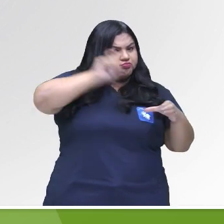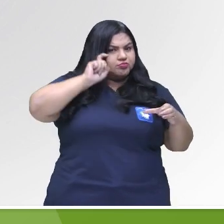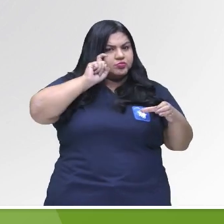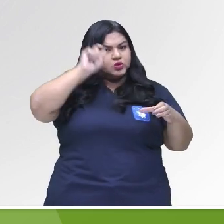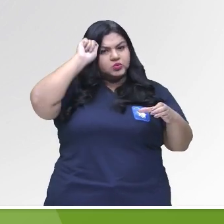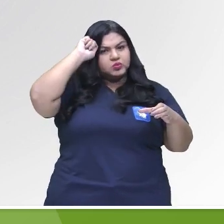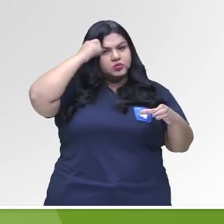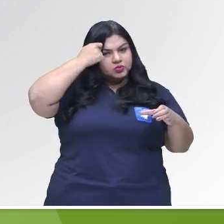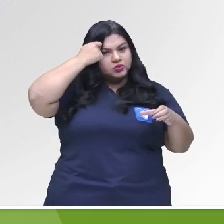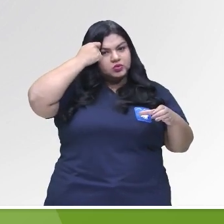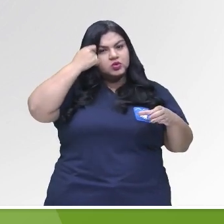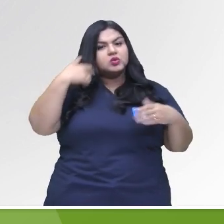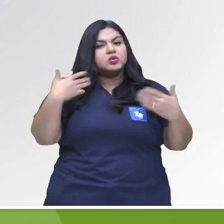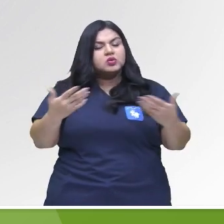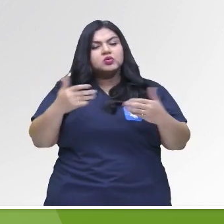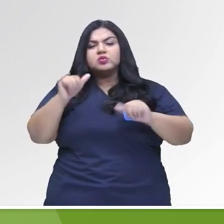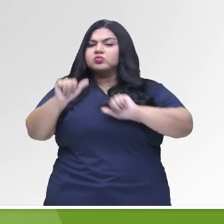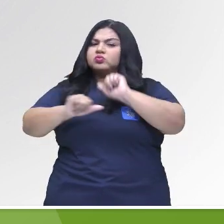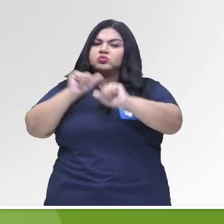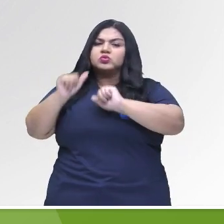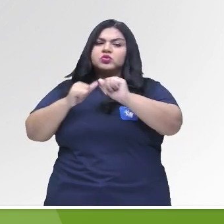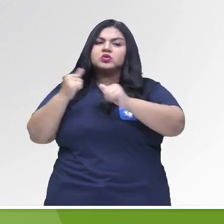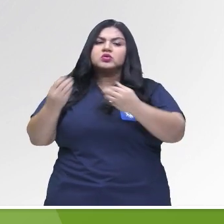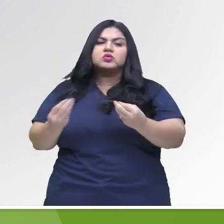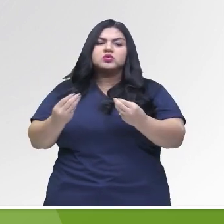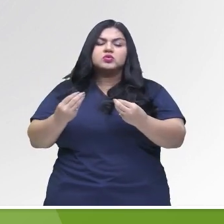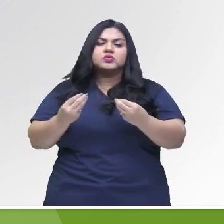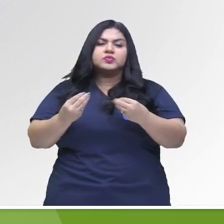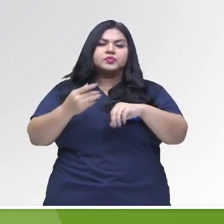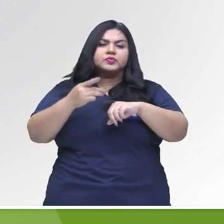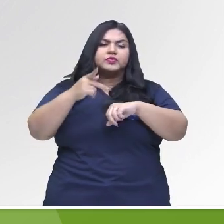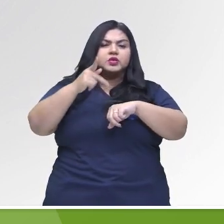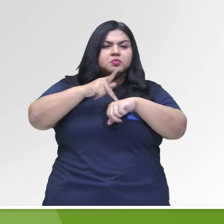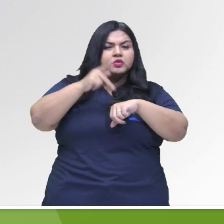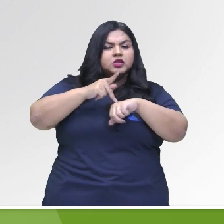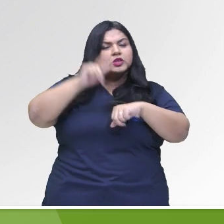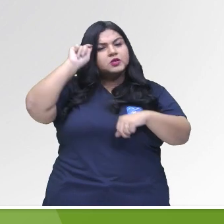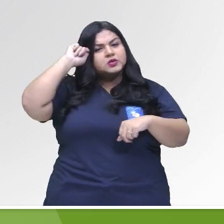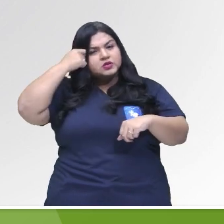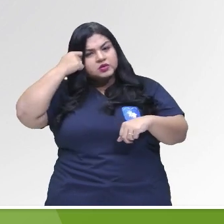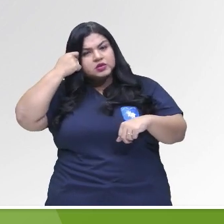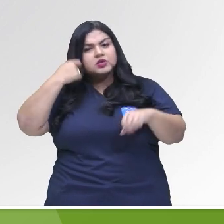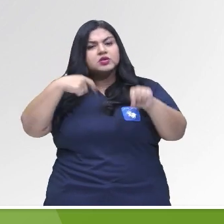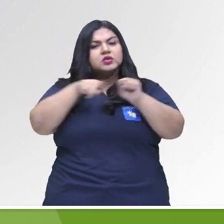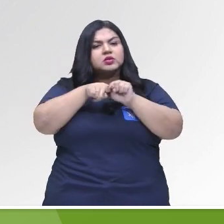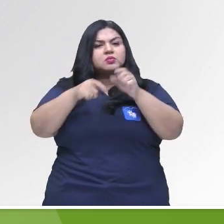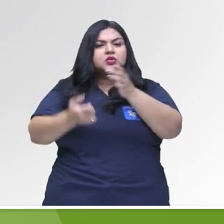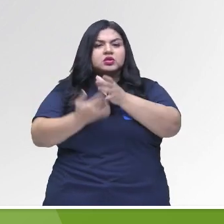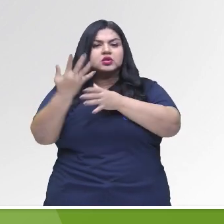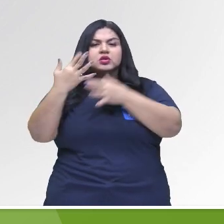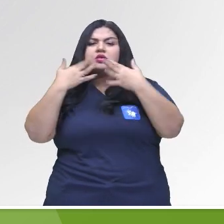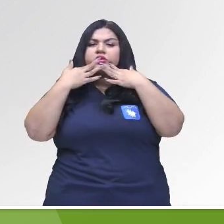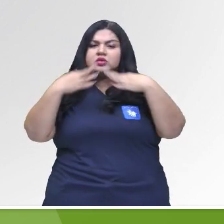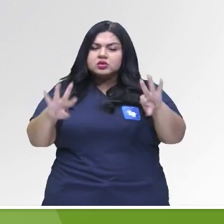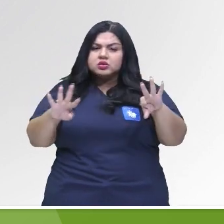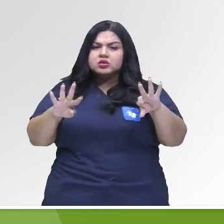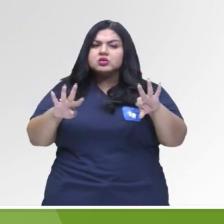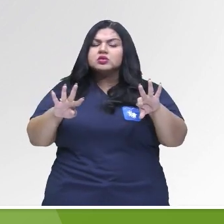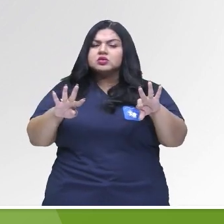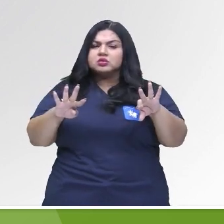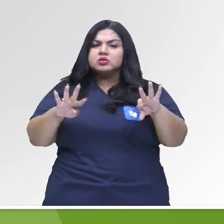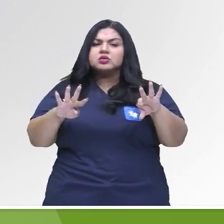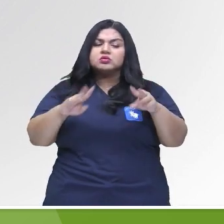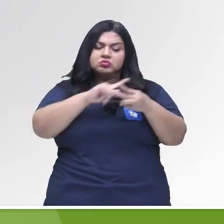seja, fontes não renováveis como petróleo, carvão mineral e gás natural. Tá? Então, a gente tem essas